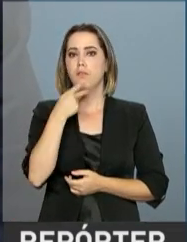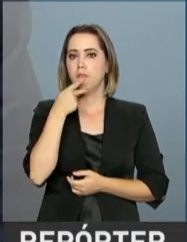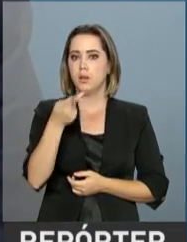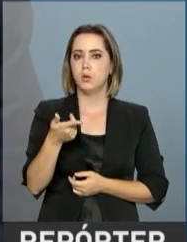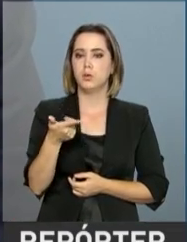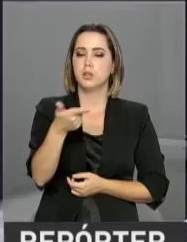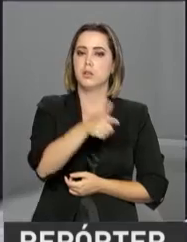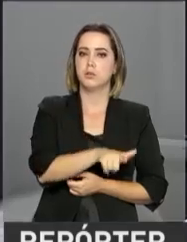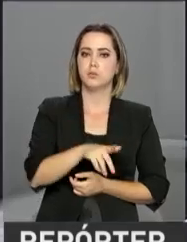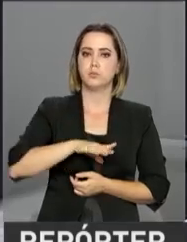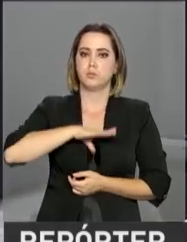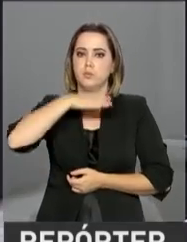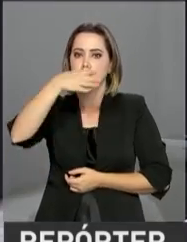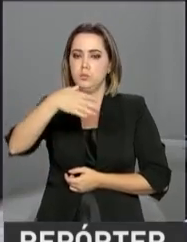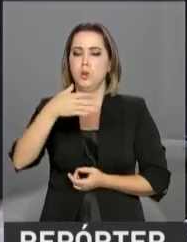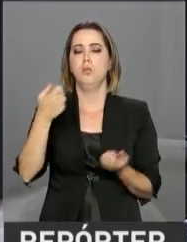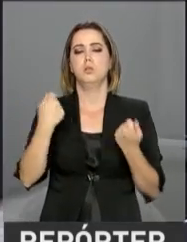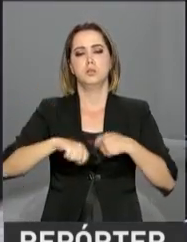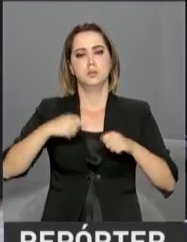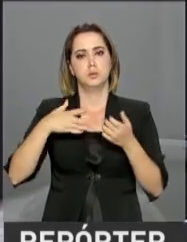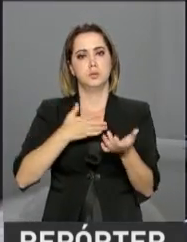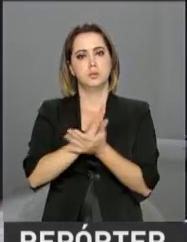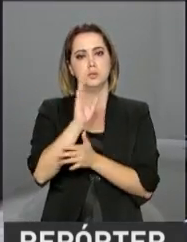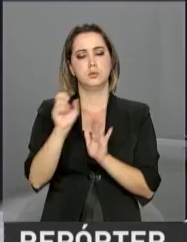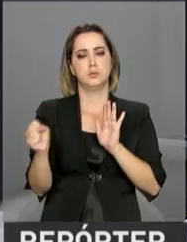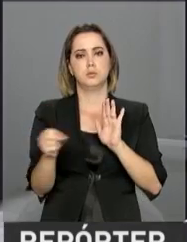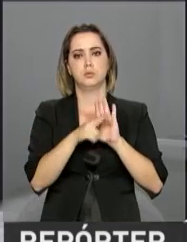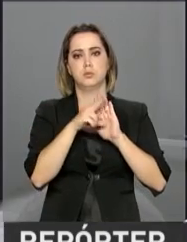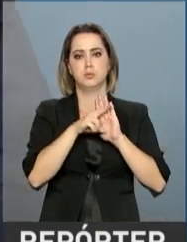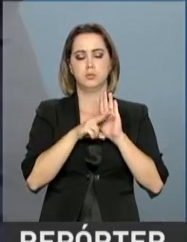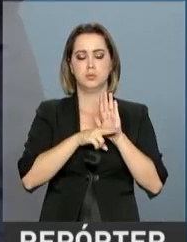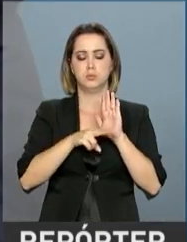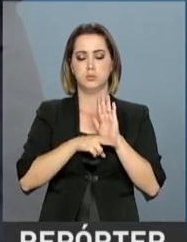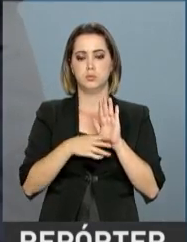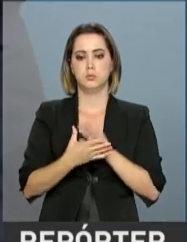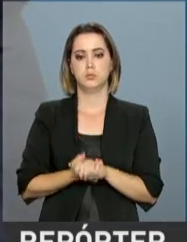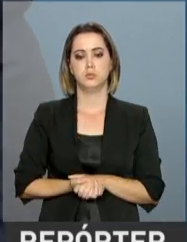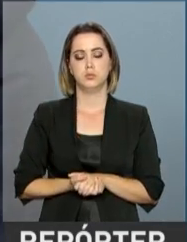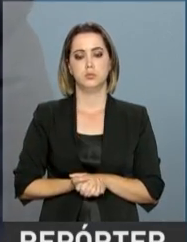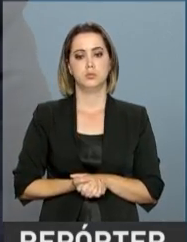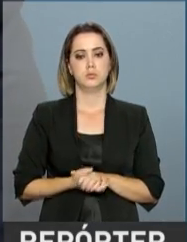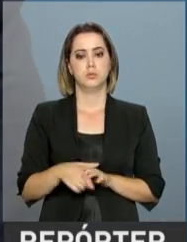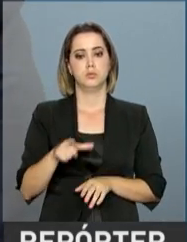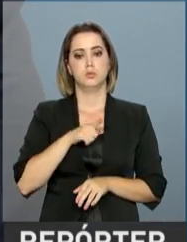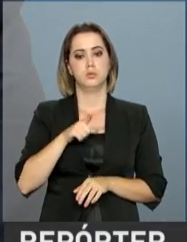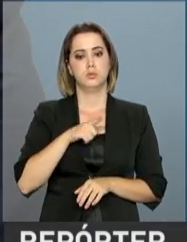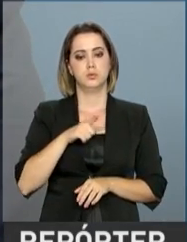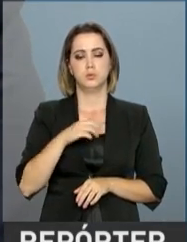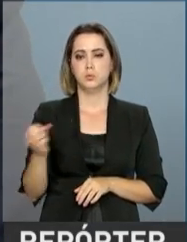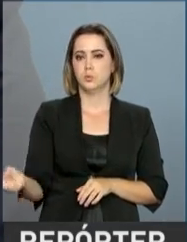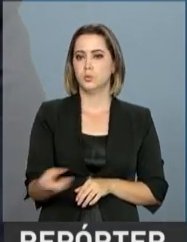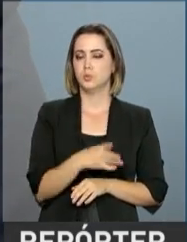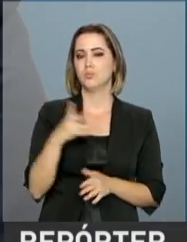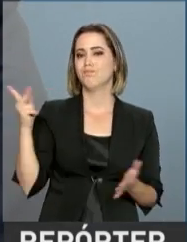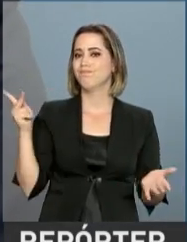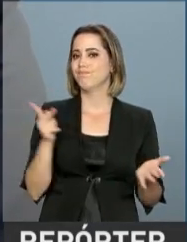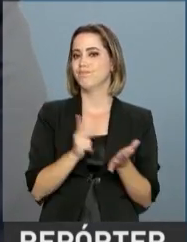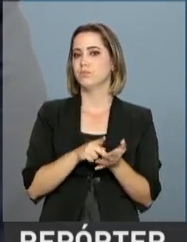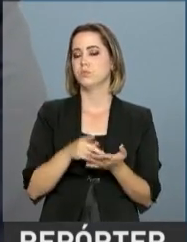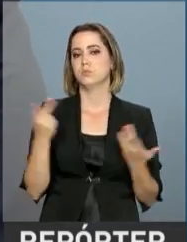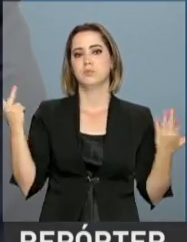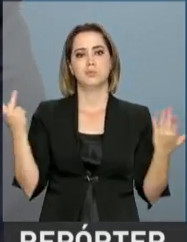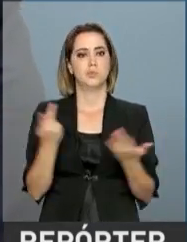e Ousadia e a defender a aprovação da reforma da Previdência nós temos uma nova realidade demográfica que não pode